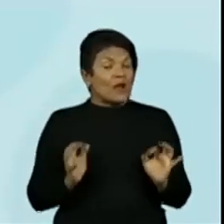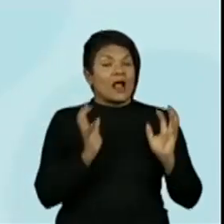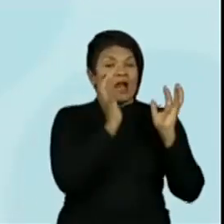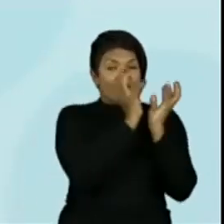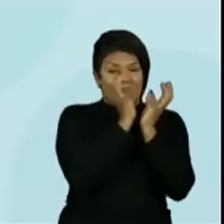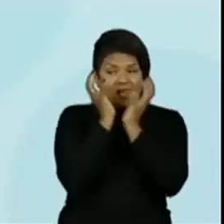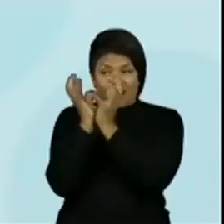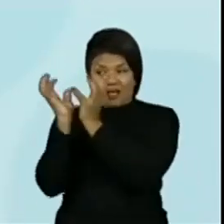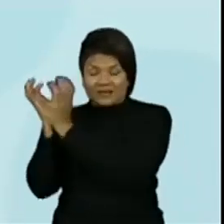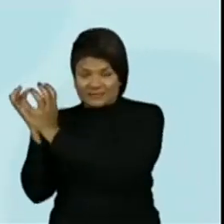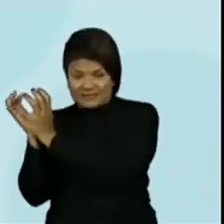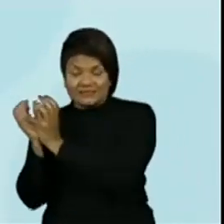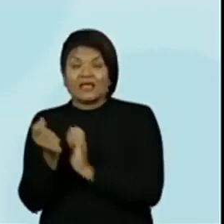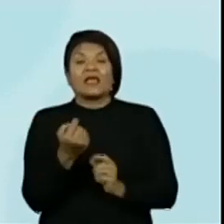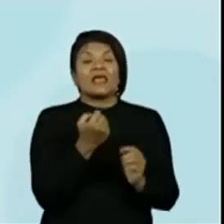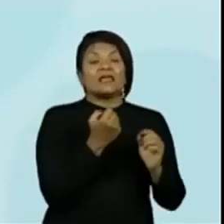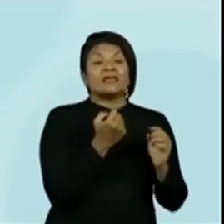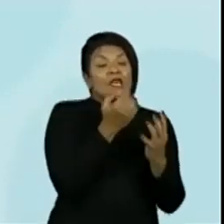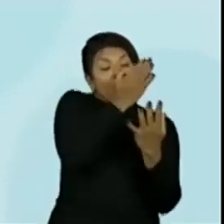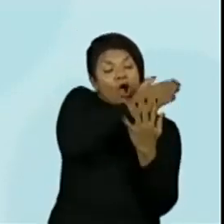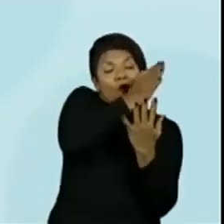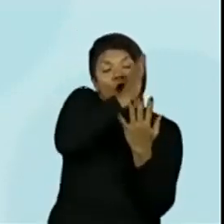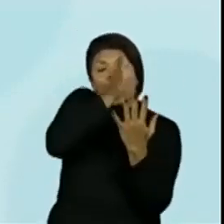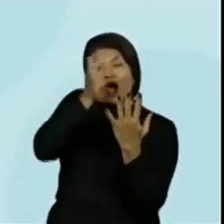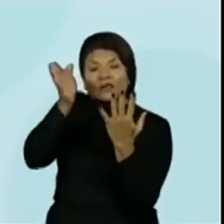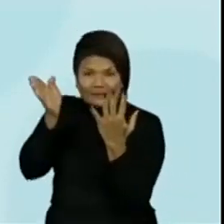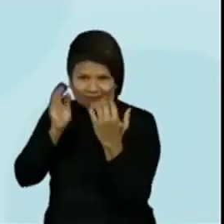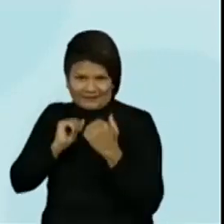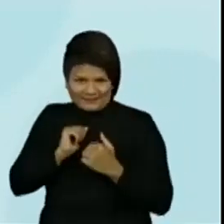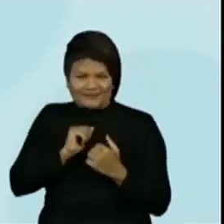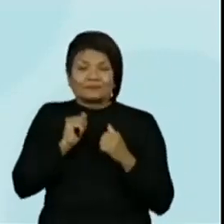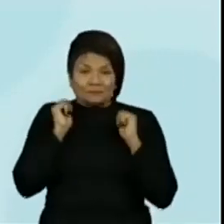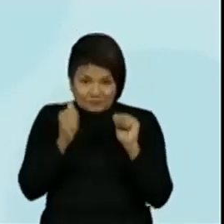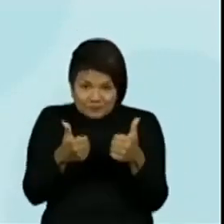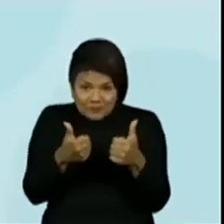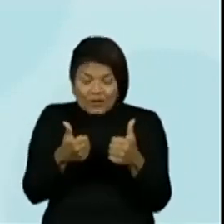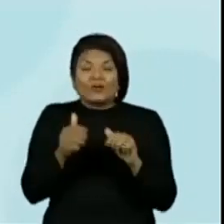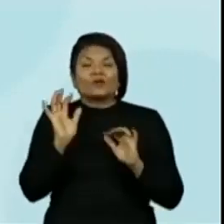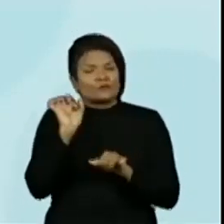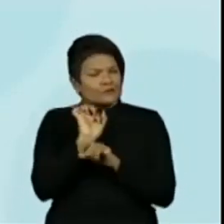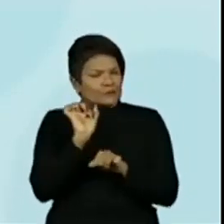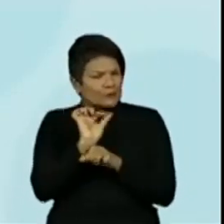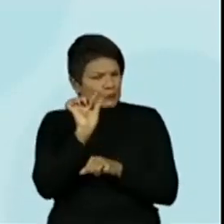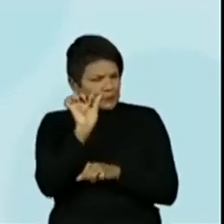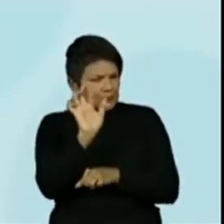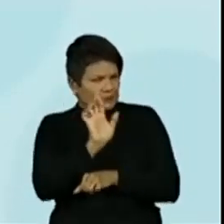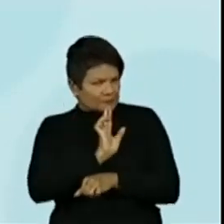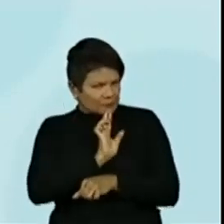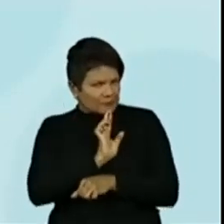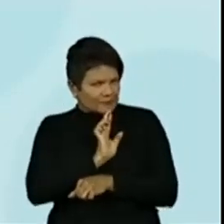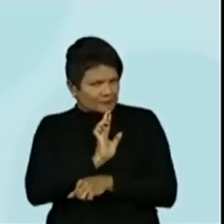e ordens. Então, alguns segundinhos aí para vocês pensarem e responderem.